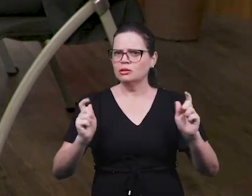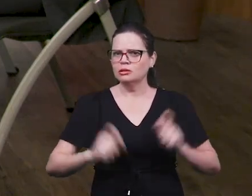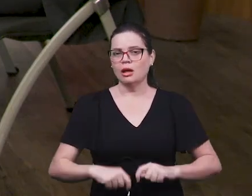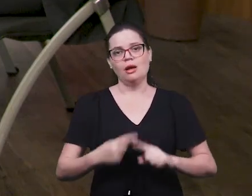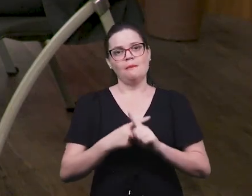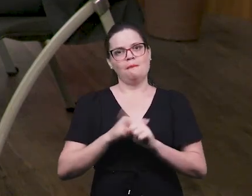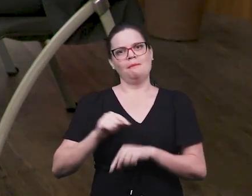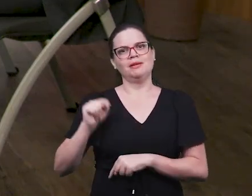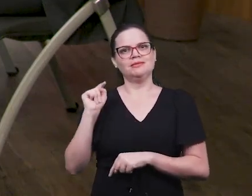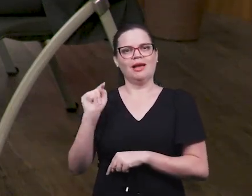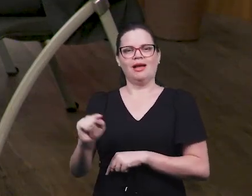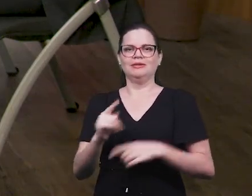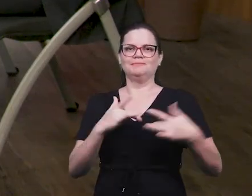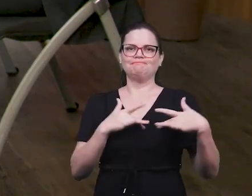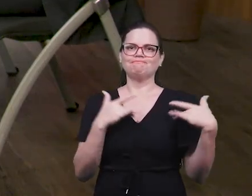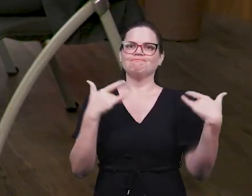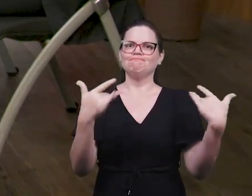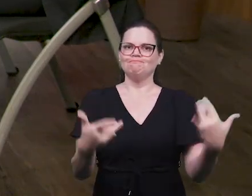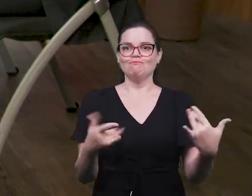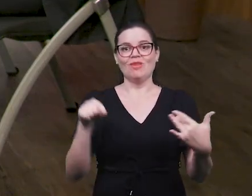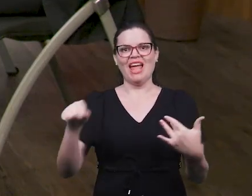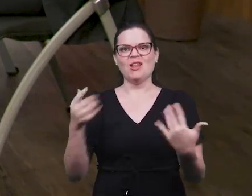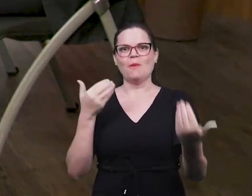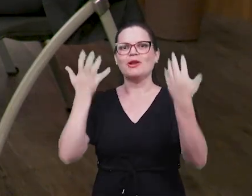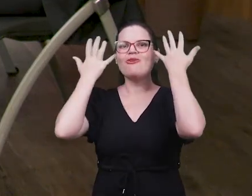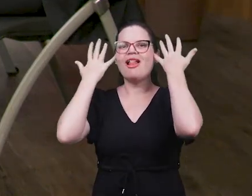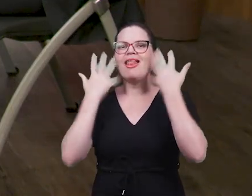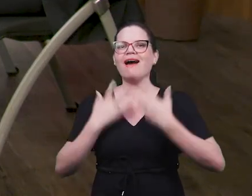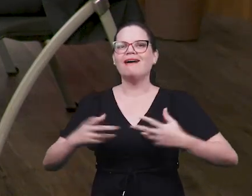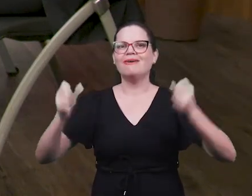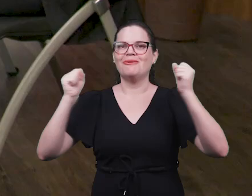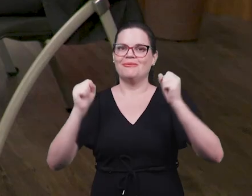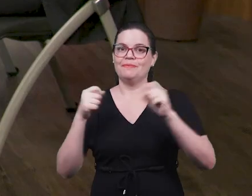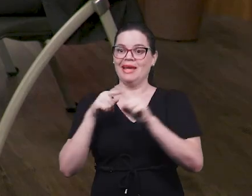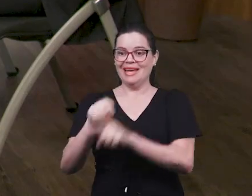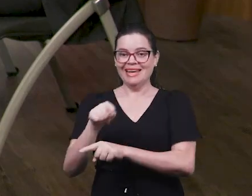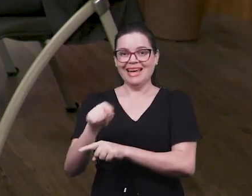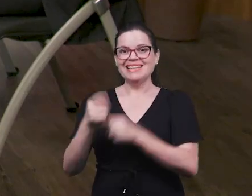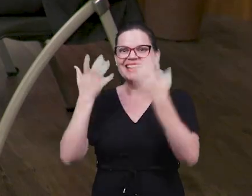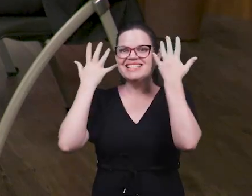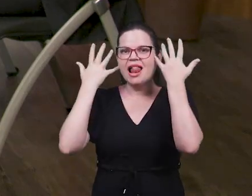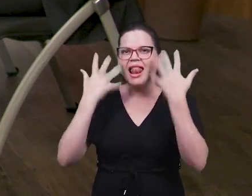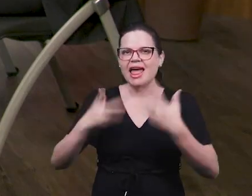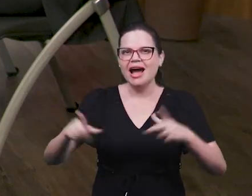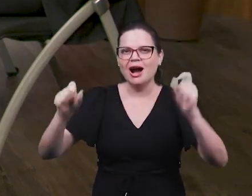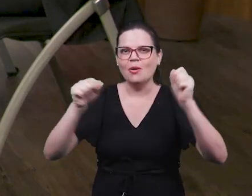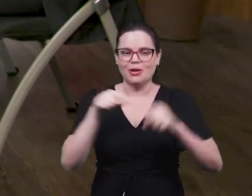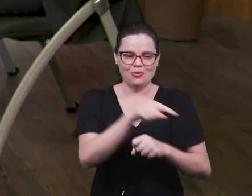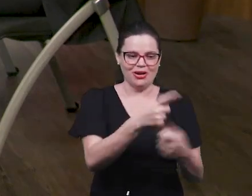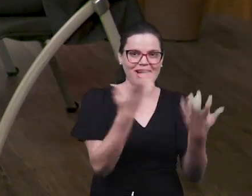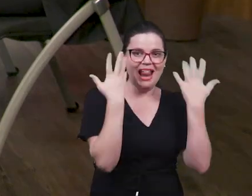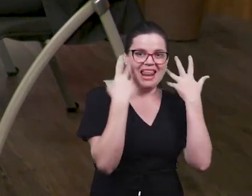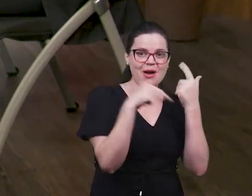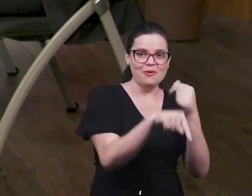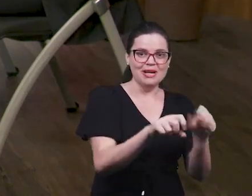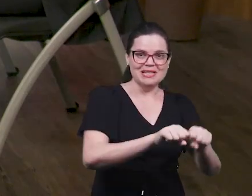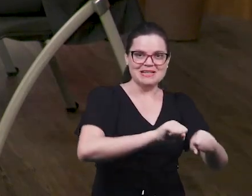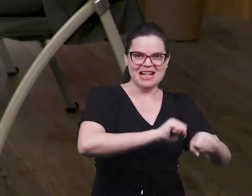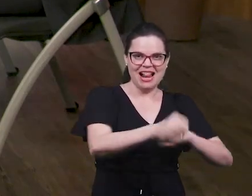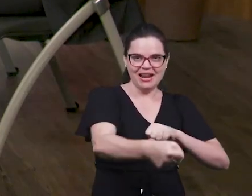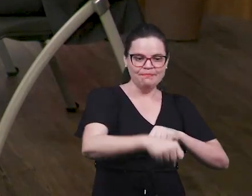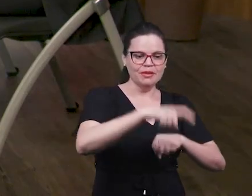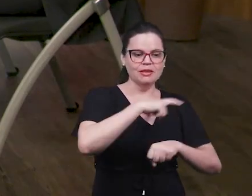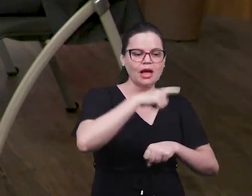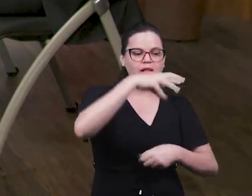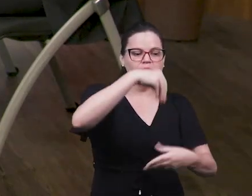cordeiro para morrer no nosso lugar. E desse leão saiu mel, né? O pastor Douglas estava falando sobre Exato. isso.